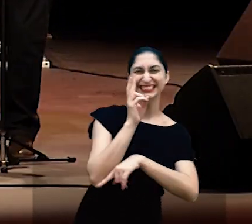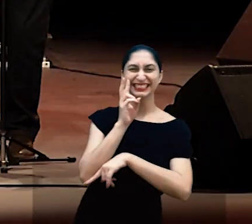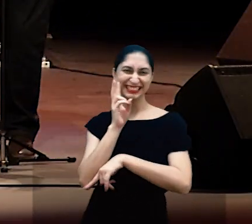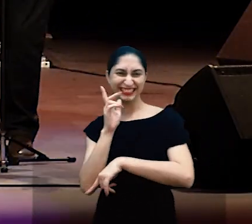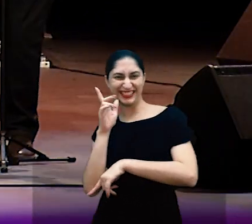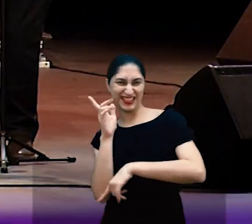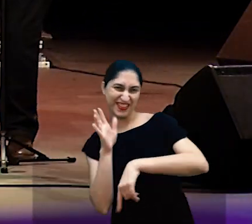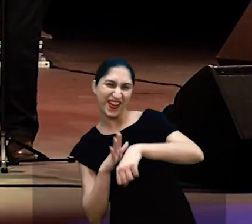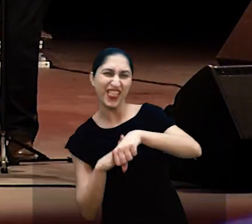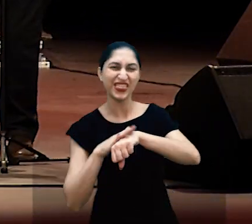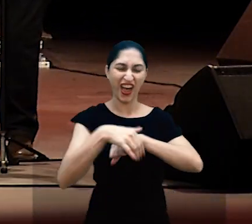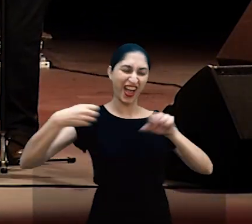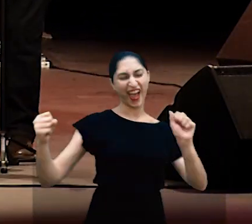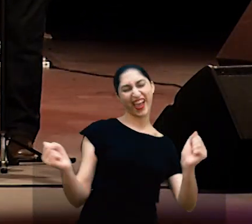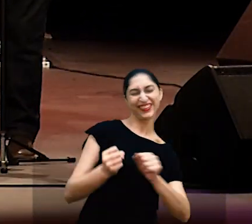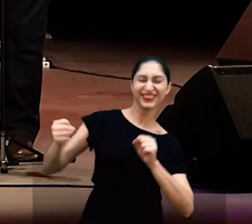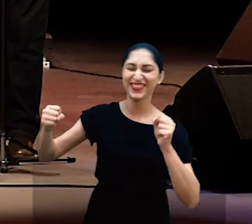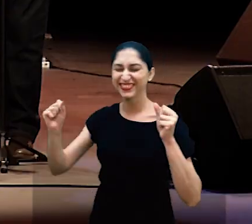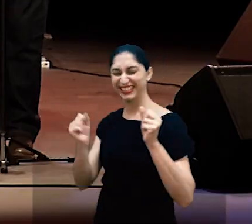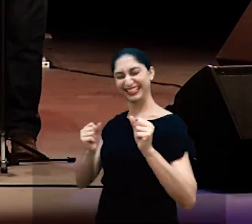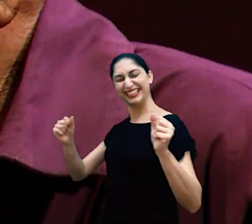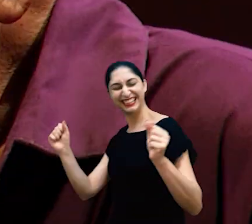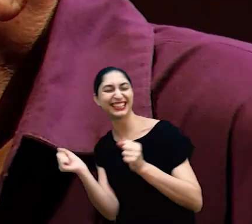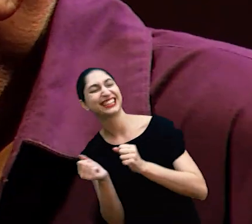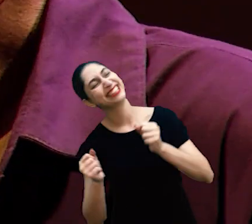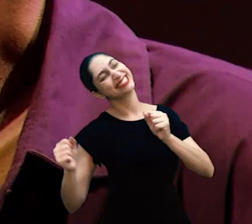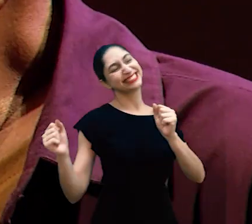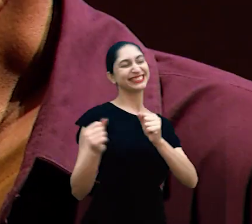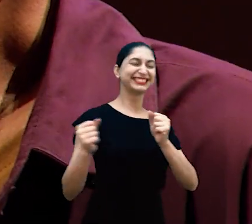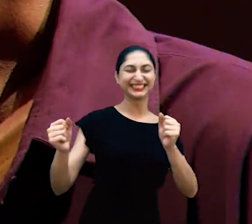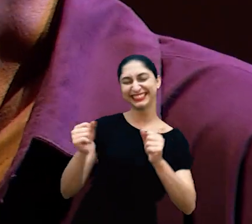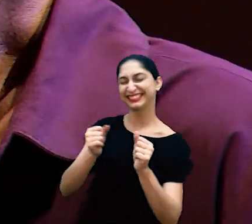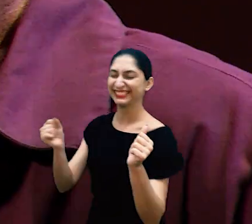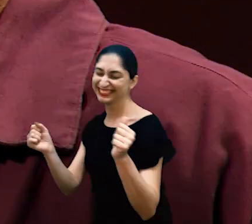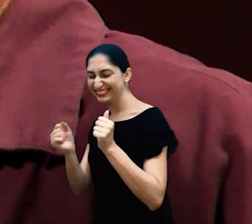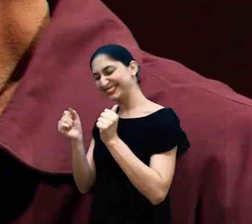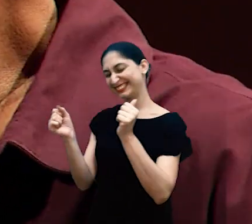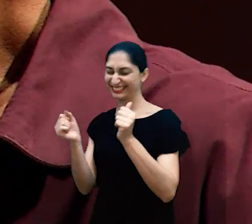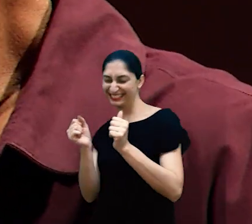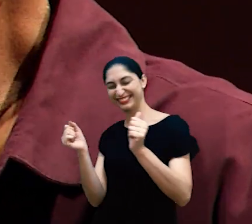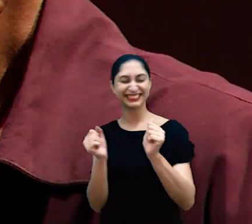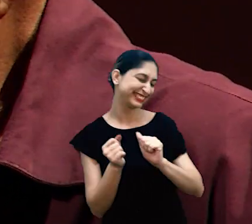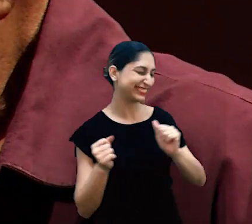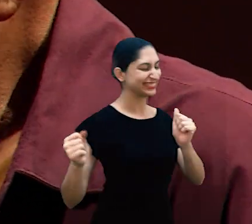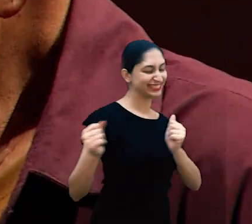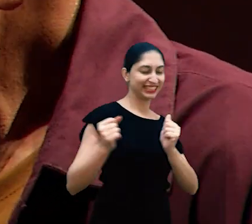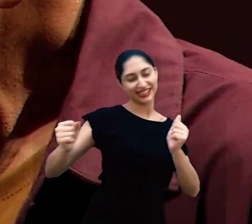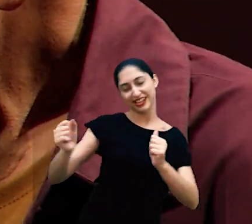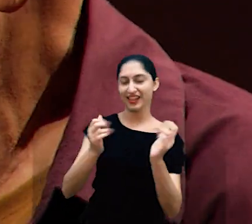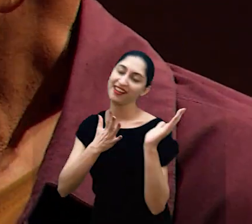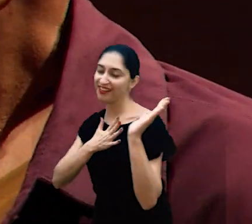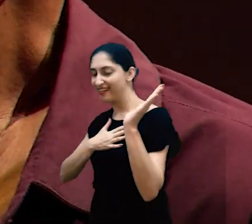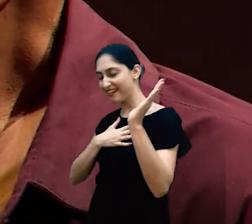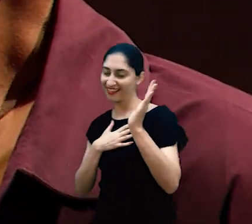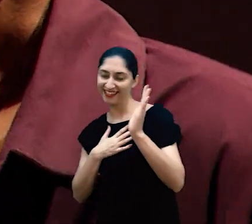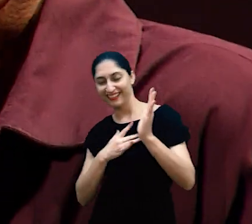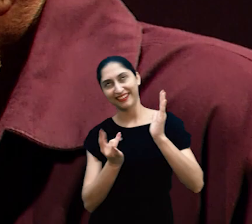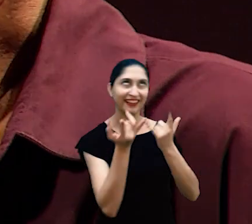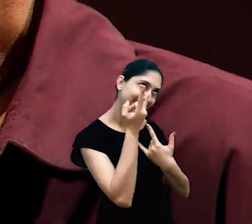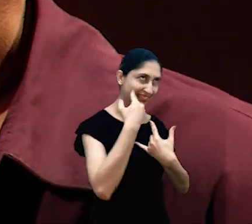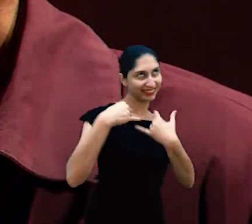Da noite o fole roncando, ai ai, ui, um teu corpo me fez.